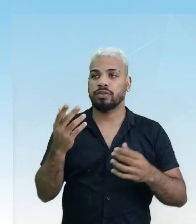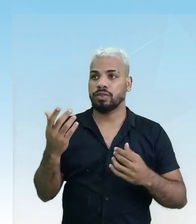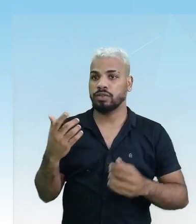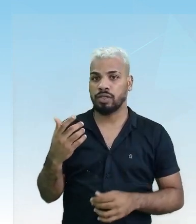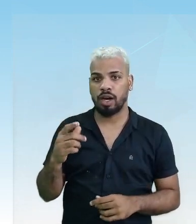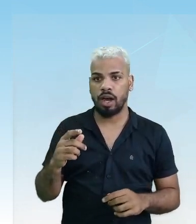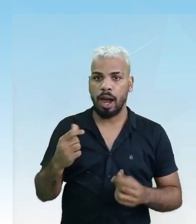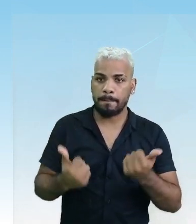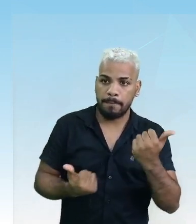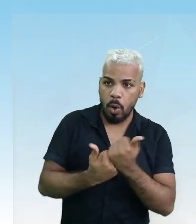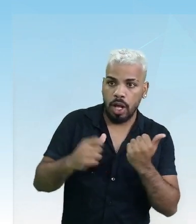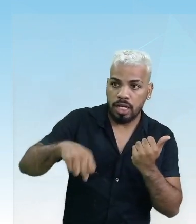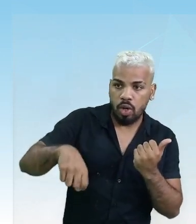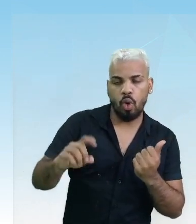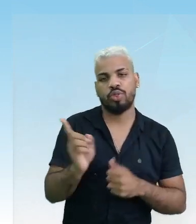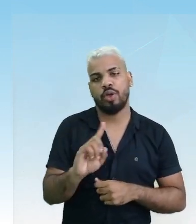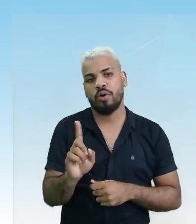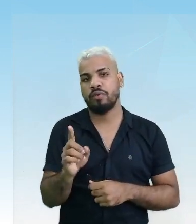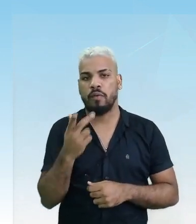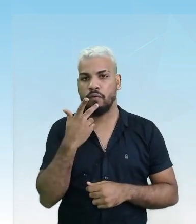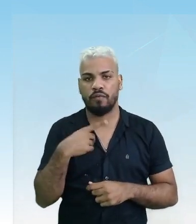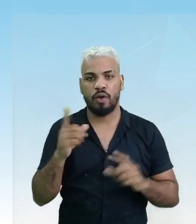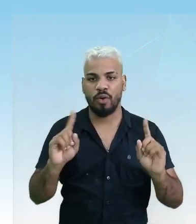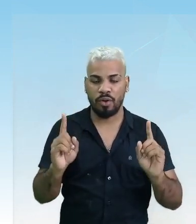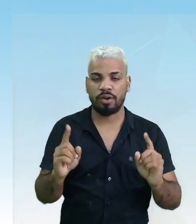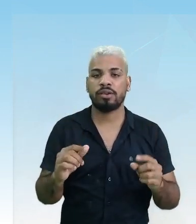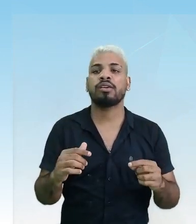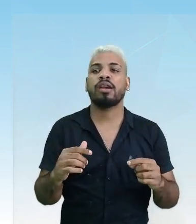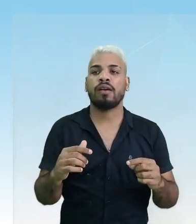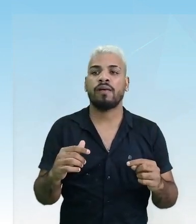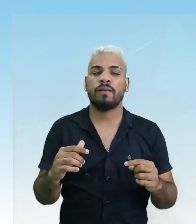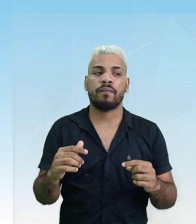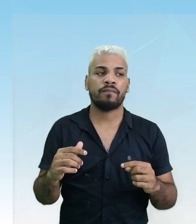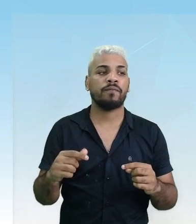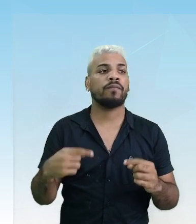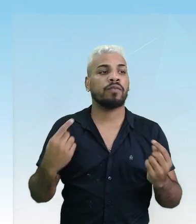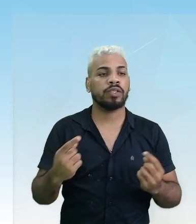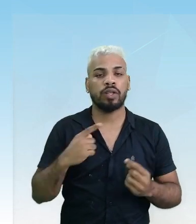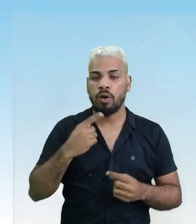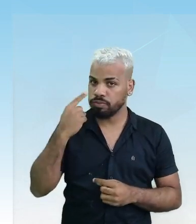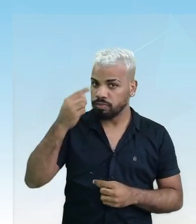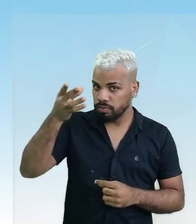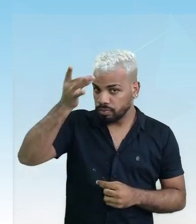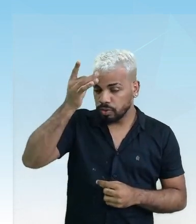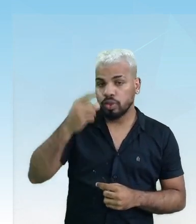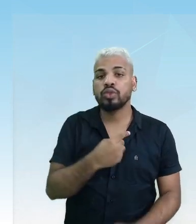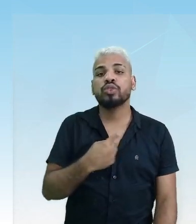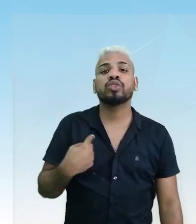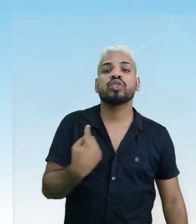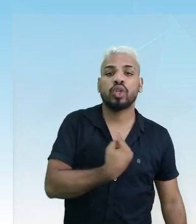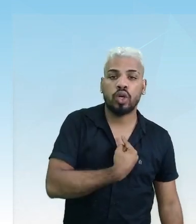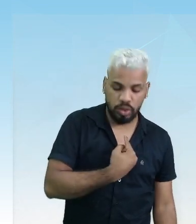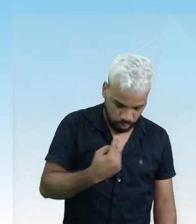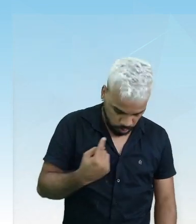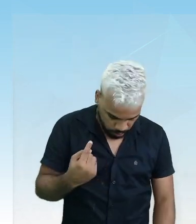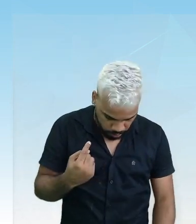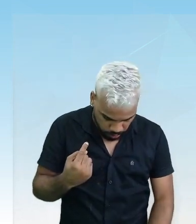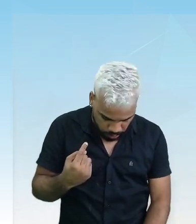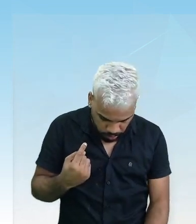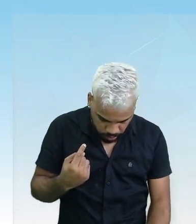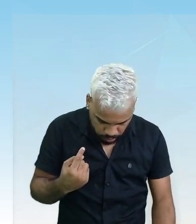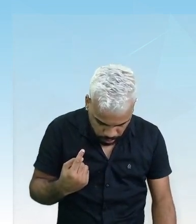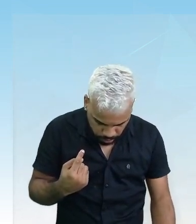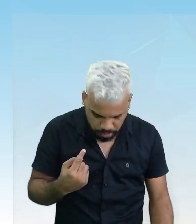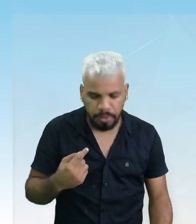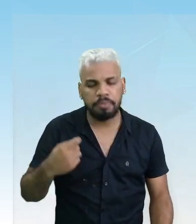que ela apoia ou não apoia aquela ideia. Então, dizem, grave bem, nós devemos aprender, não é